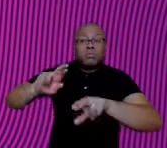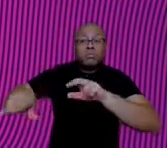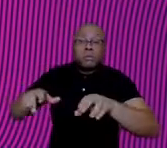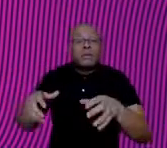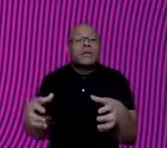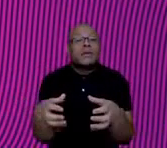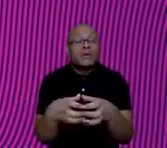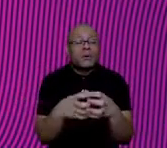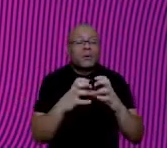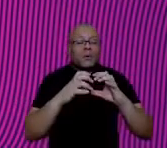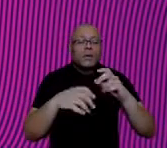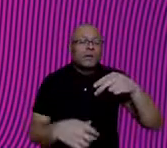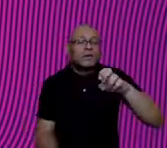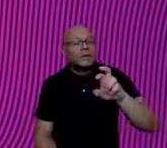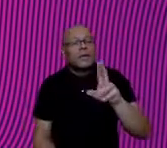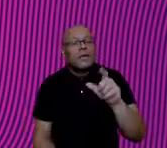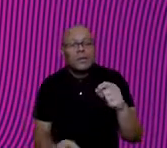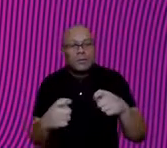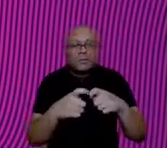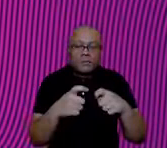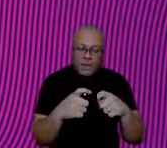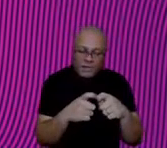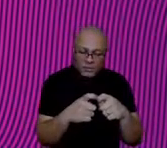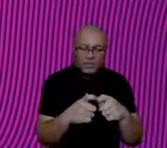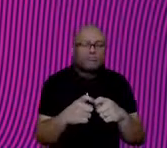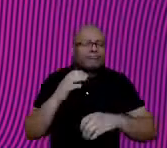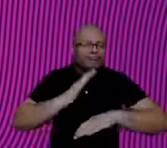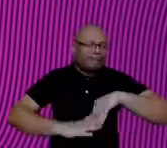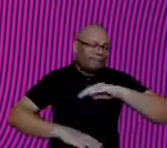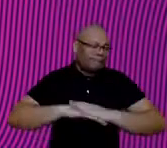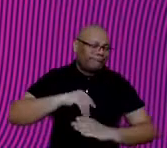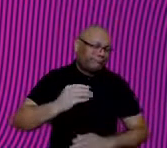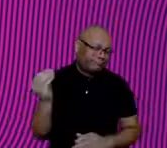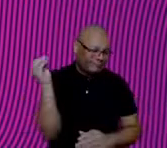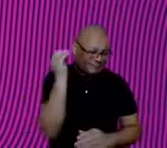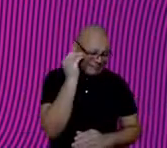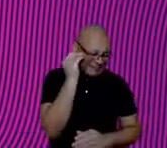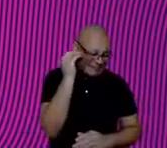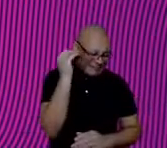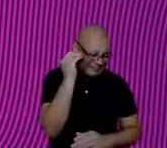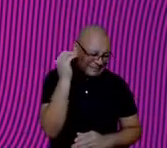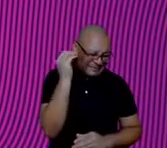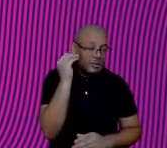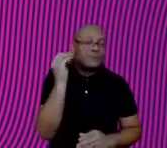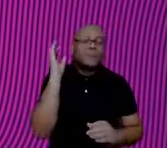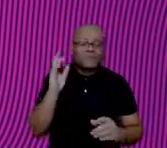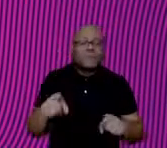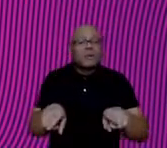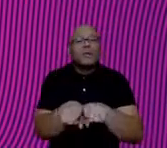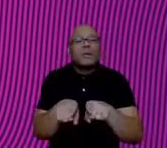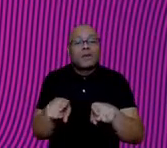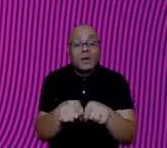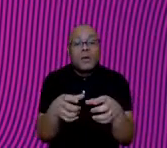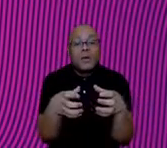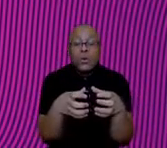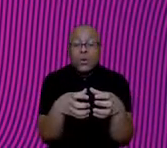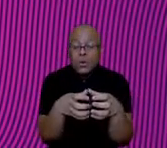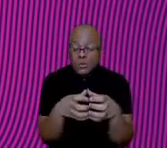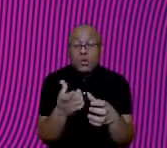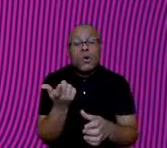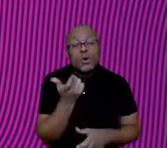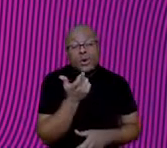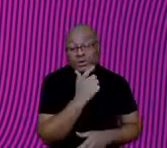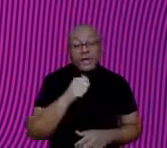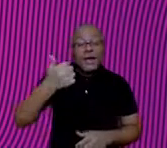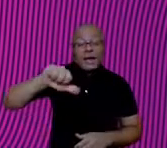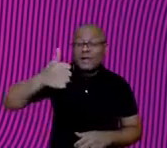neurologistas bem capacitados para poder escolher o paciente, nós estamos falando de uma equipe que consiga fazer a avaliação, não